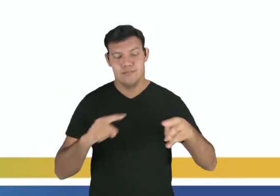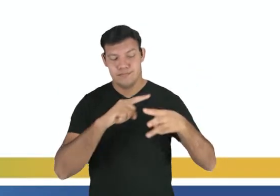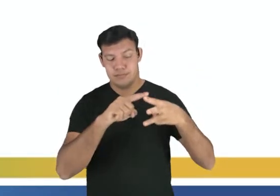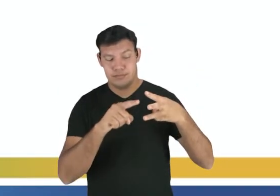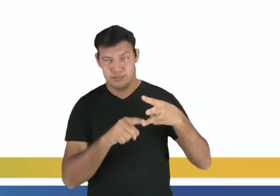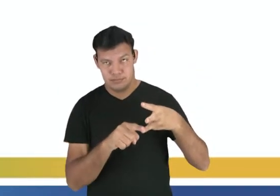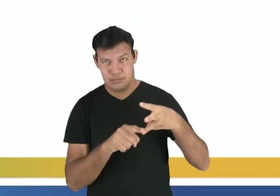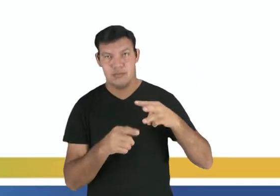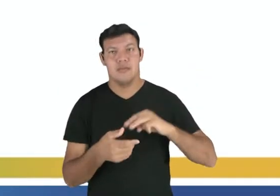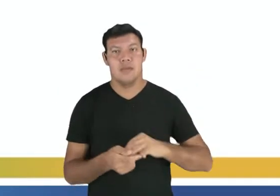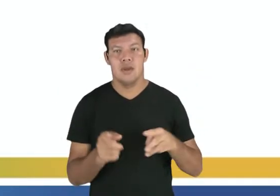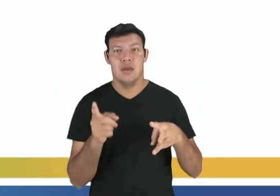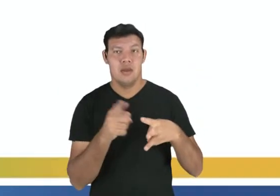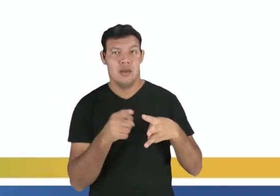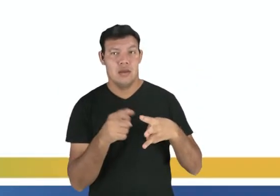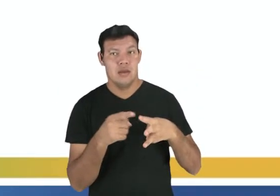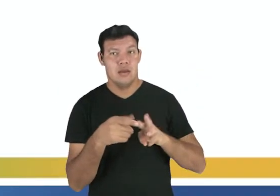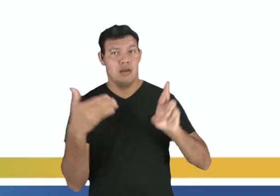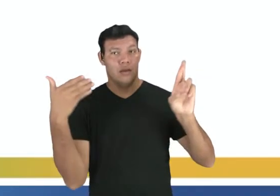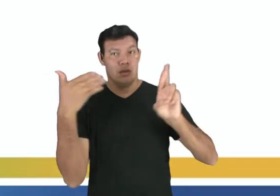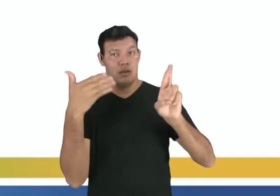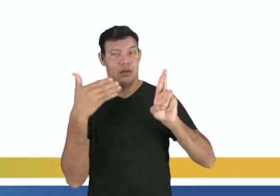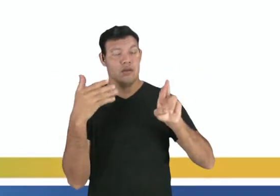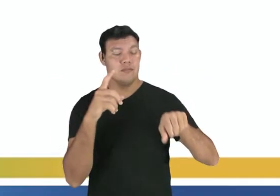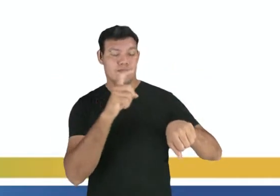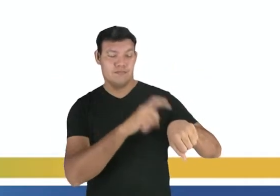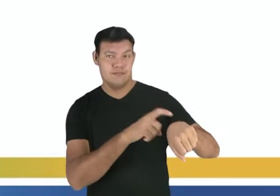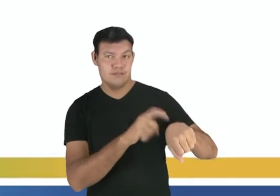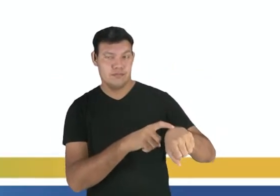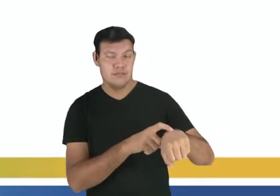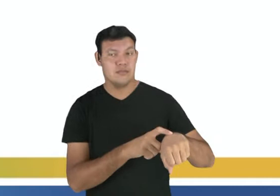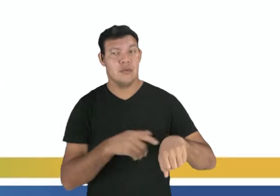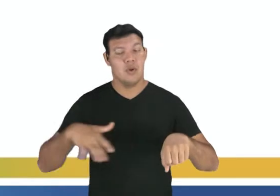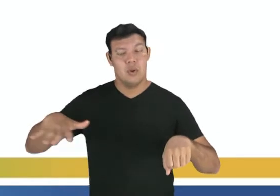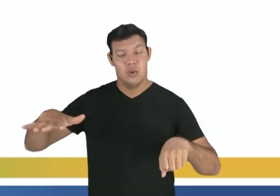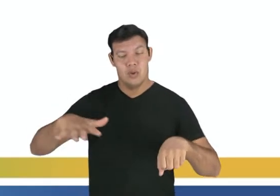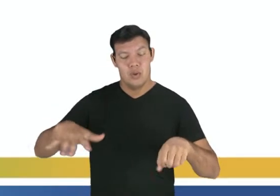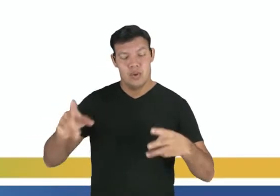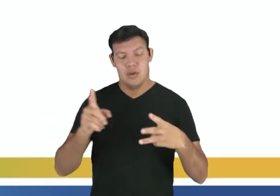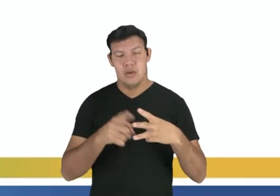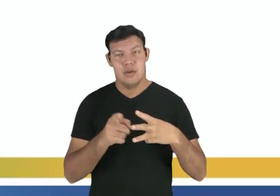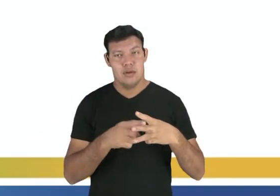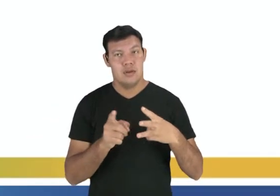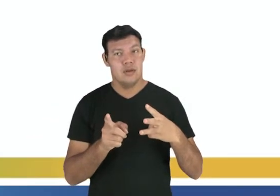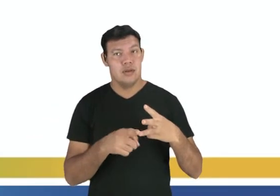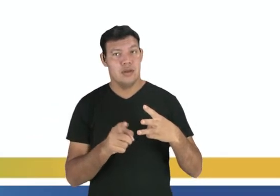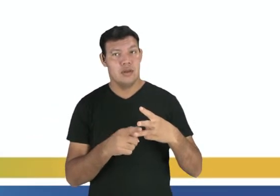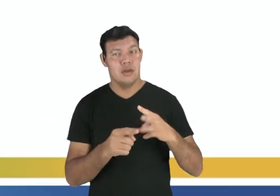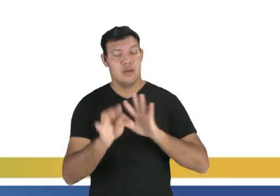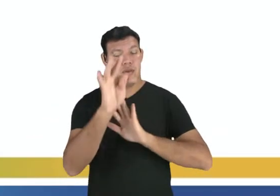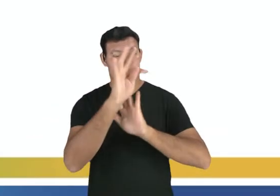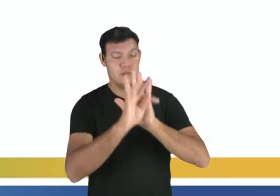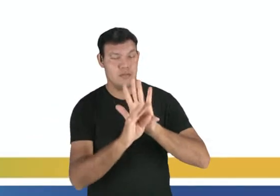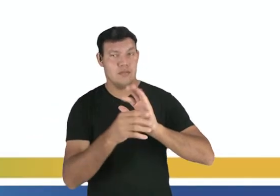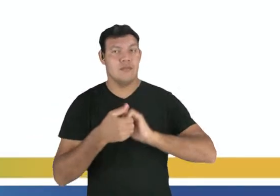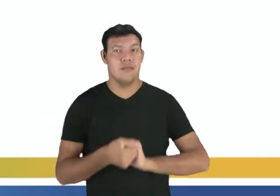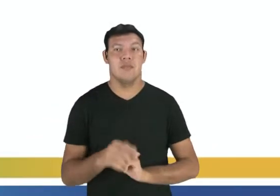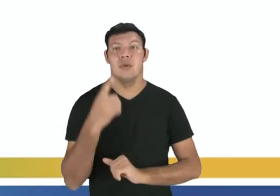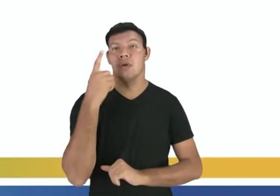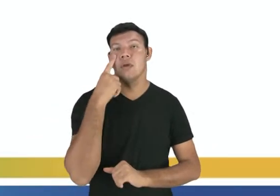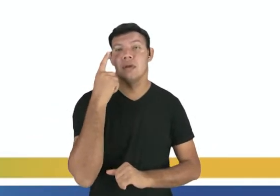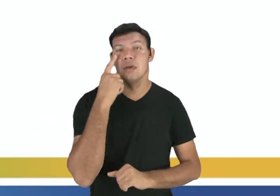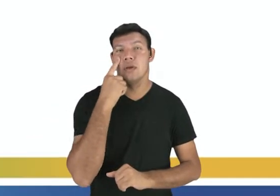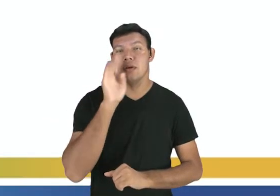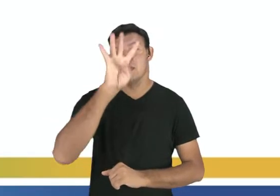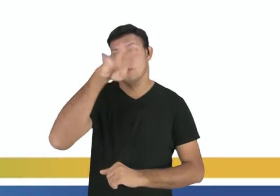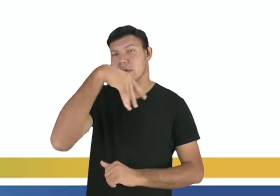eles usados para fazer referência no tempo, no espaço e no próprio texto. Vocês veem aí um quadro